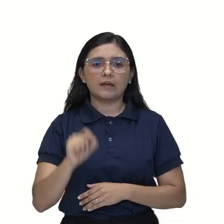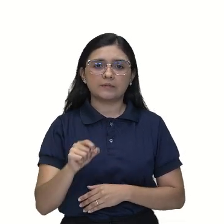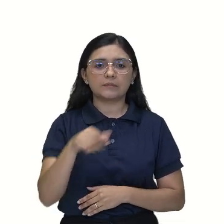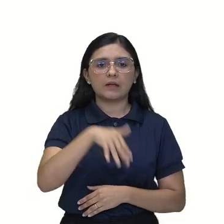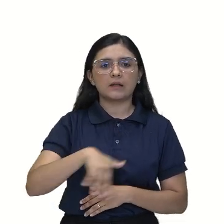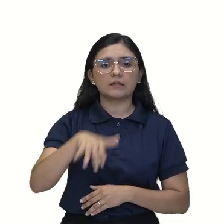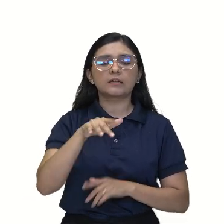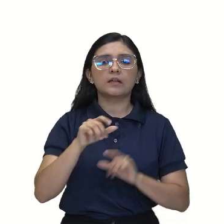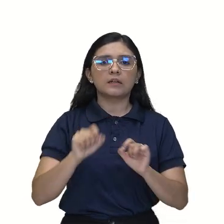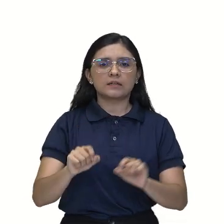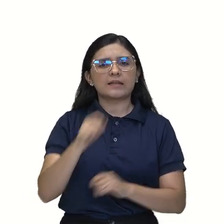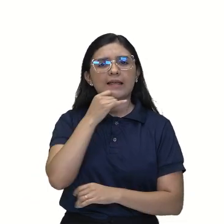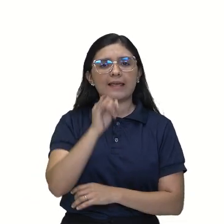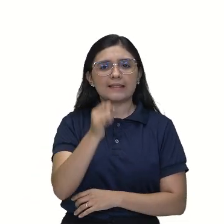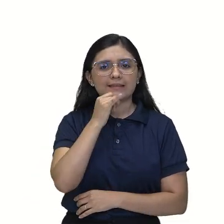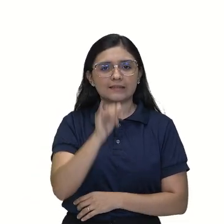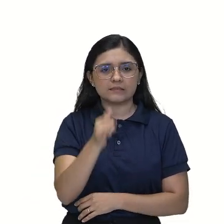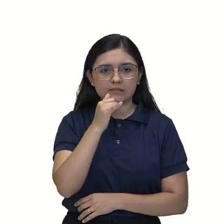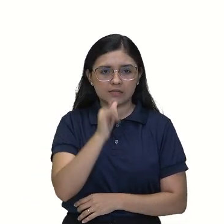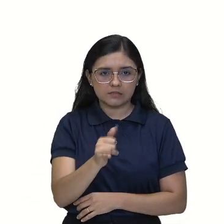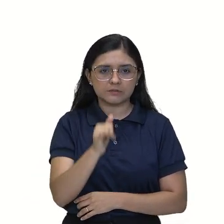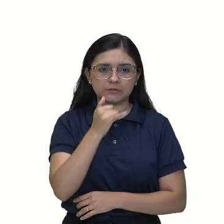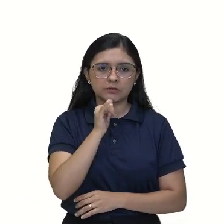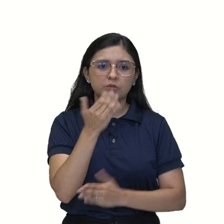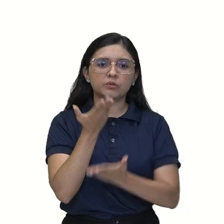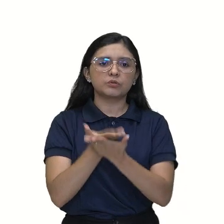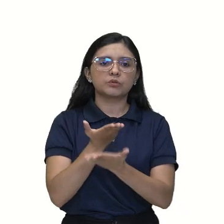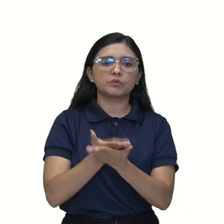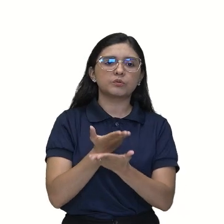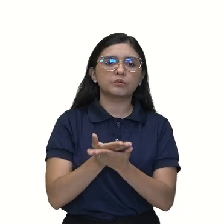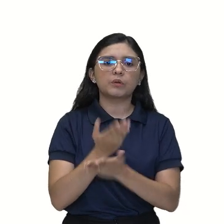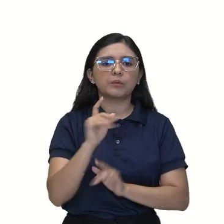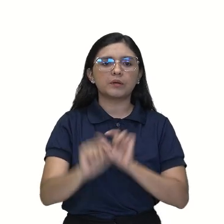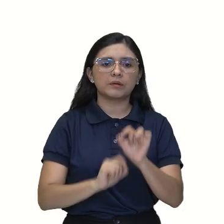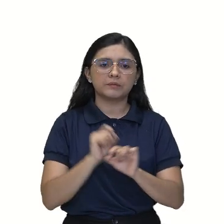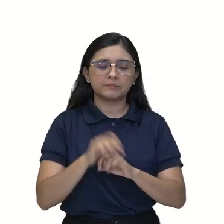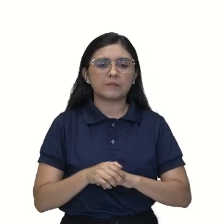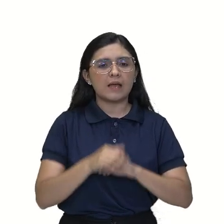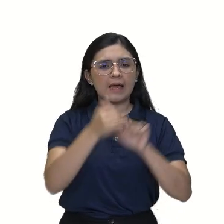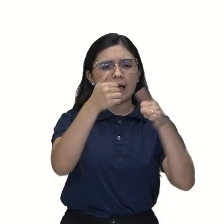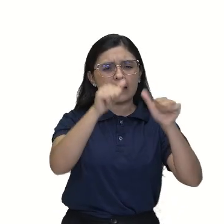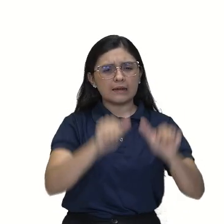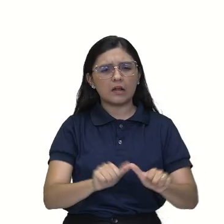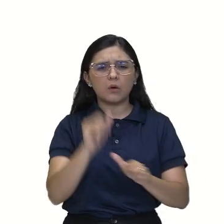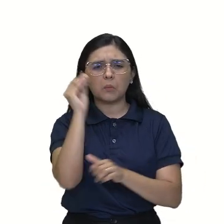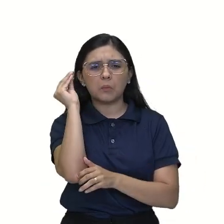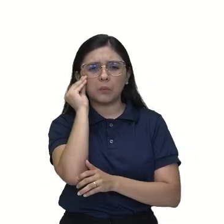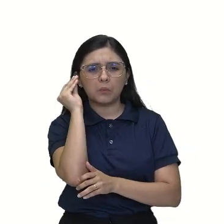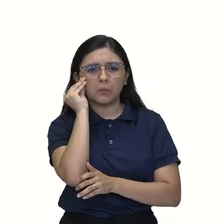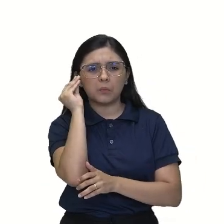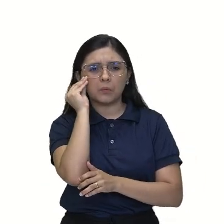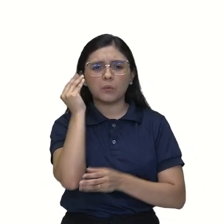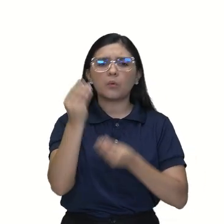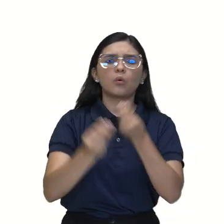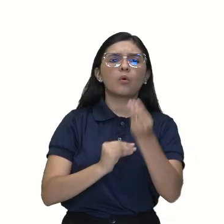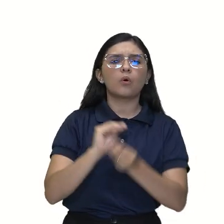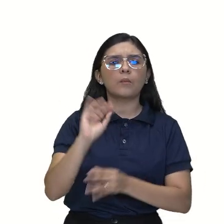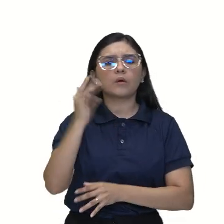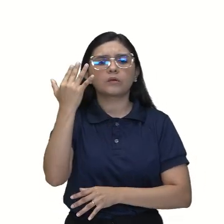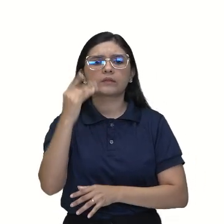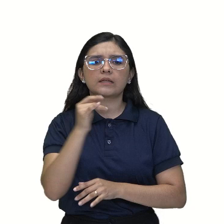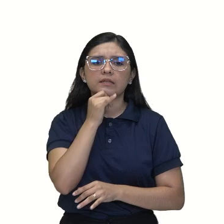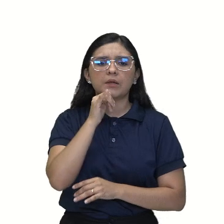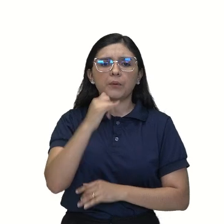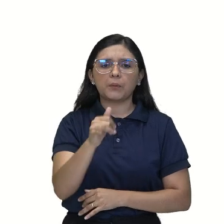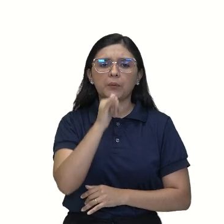da eletricidade que estuda, analisa e observa o comportamento